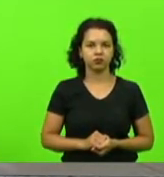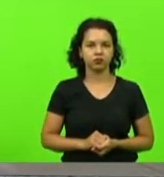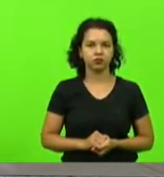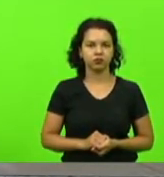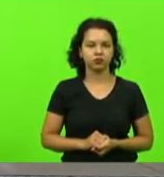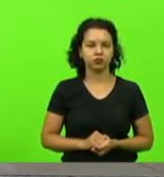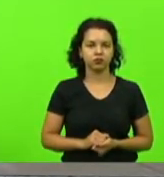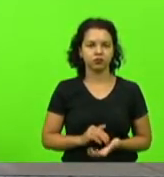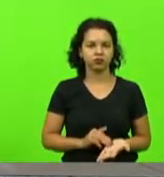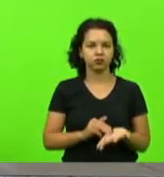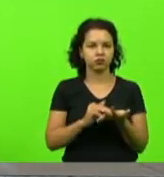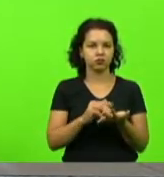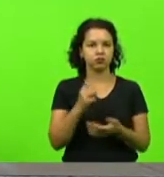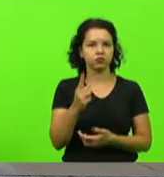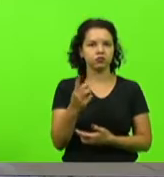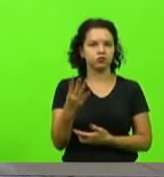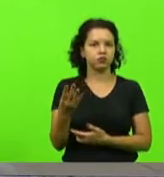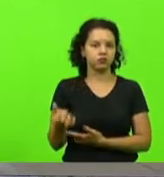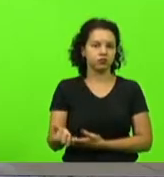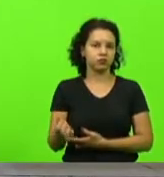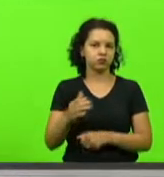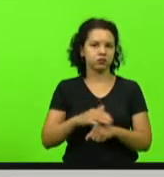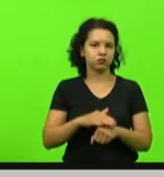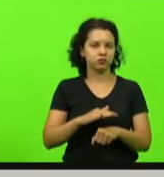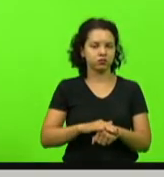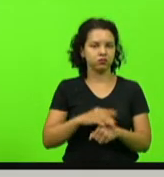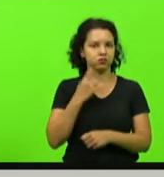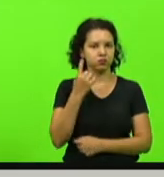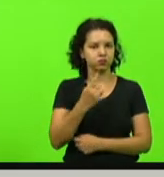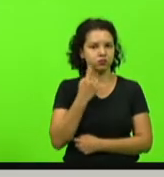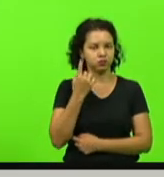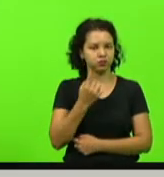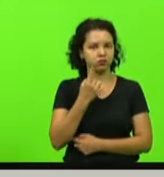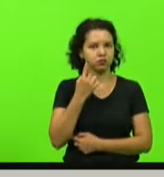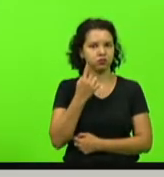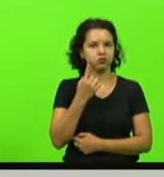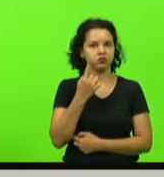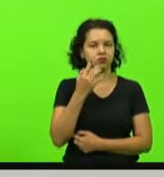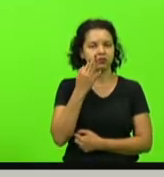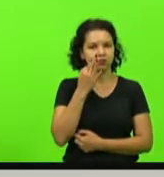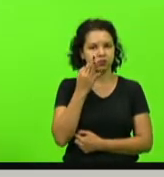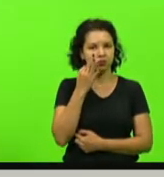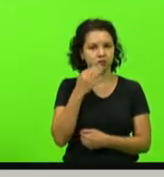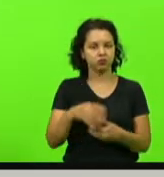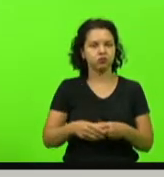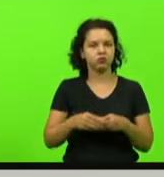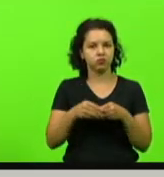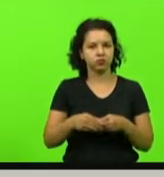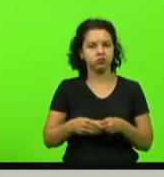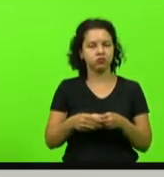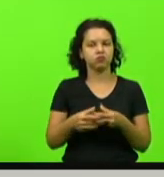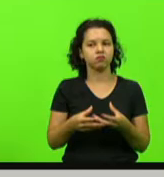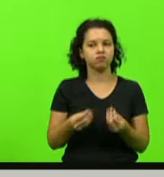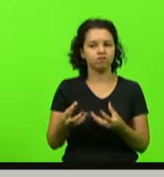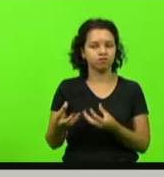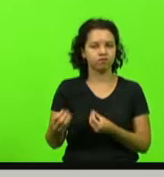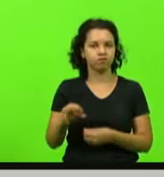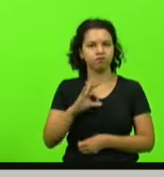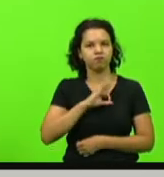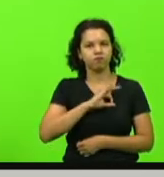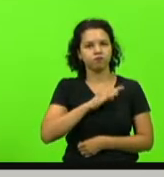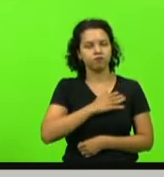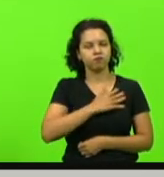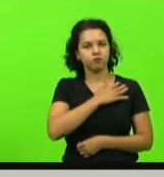Moção 146, autor, deputado Felipe Estevam, cumprimentando diversos policiais militares pelo